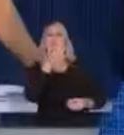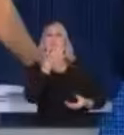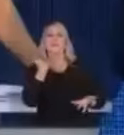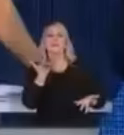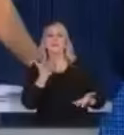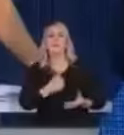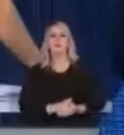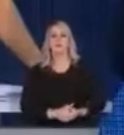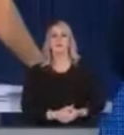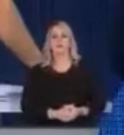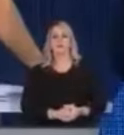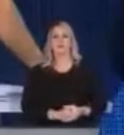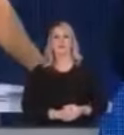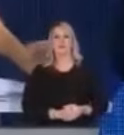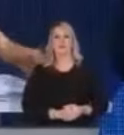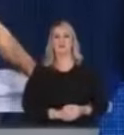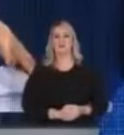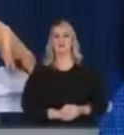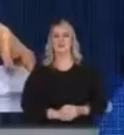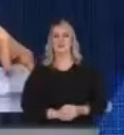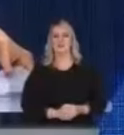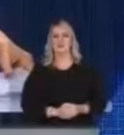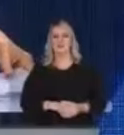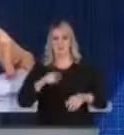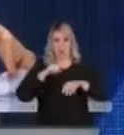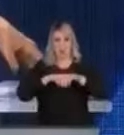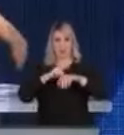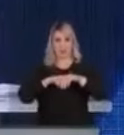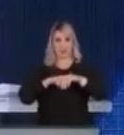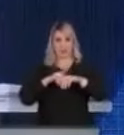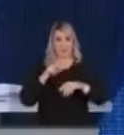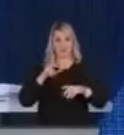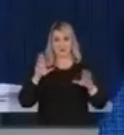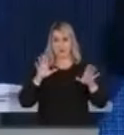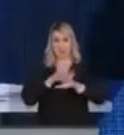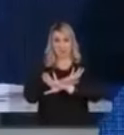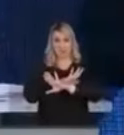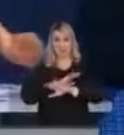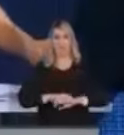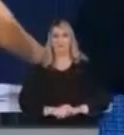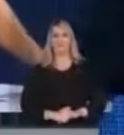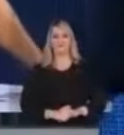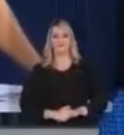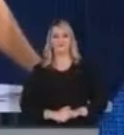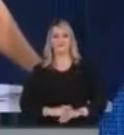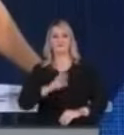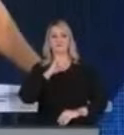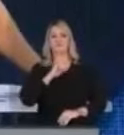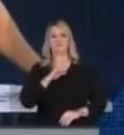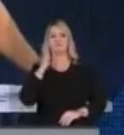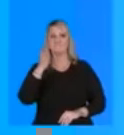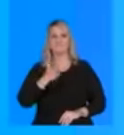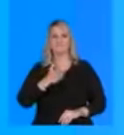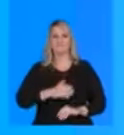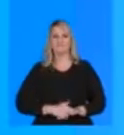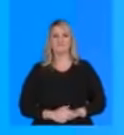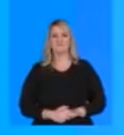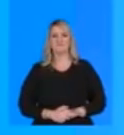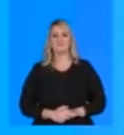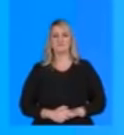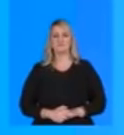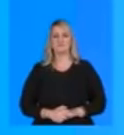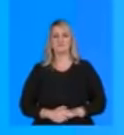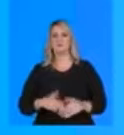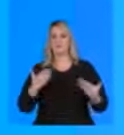sobre isso e qual o seu principal projo na área seu seu tempo Maurício Flávio bolsonaro tem 1 minuto e meio para responder